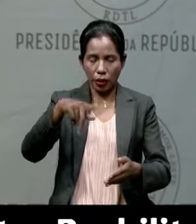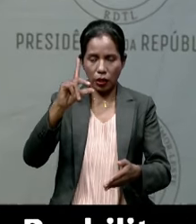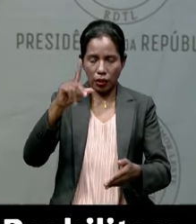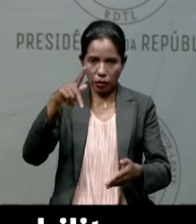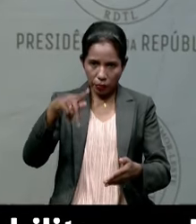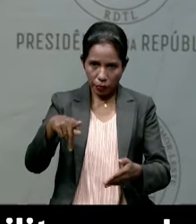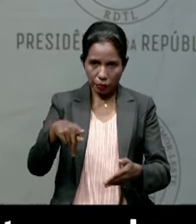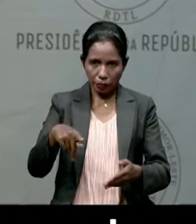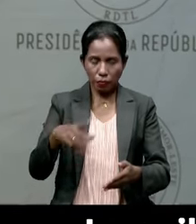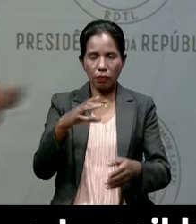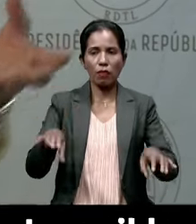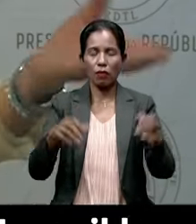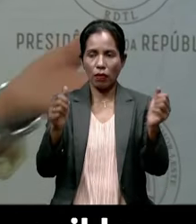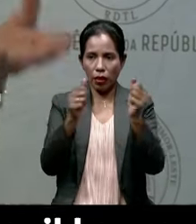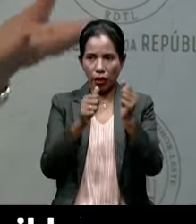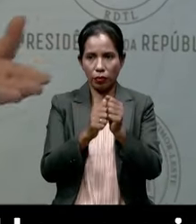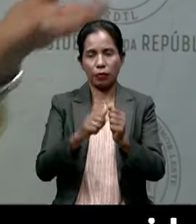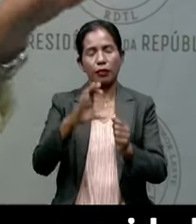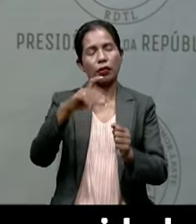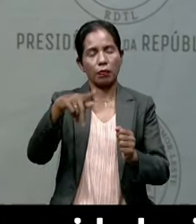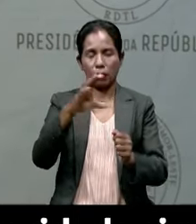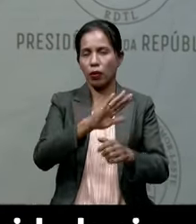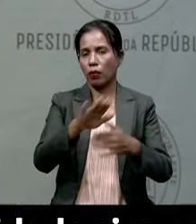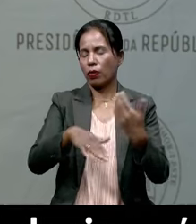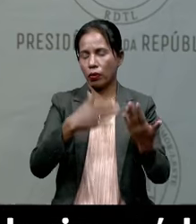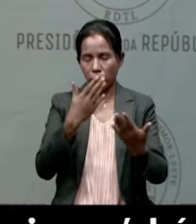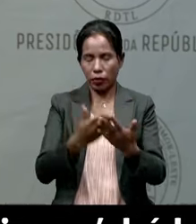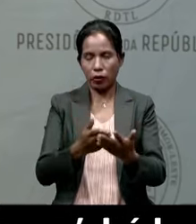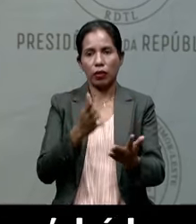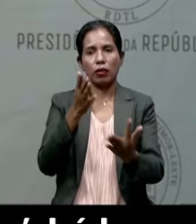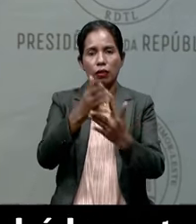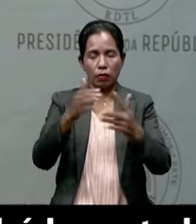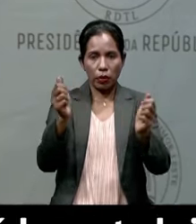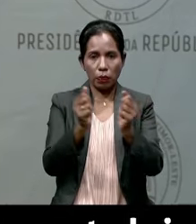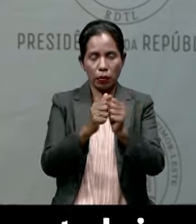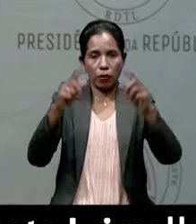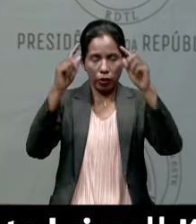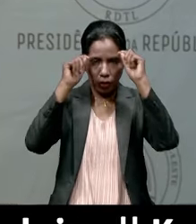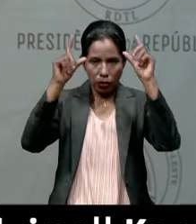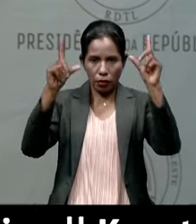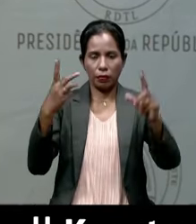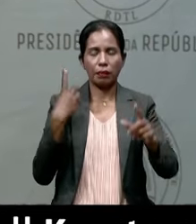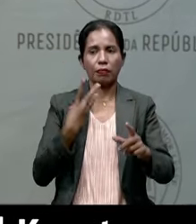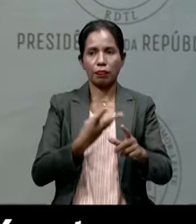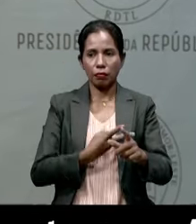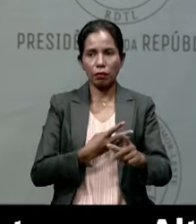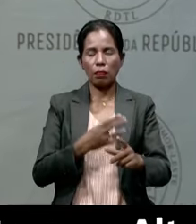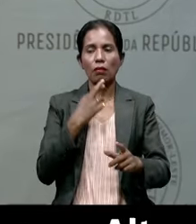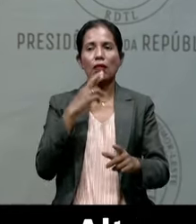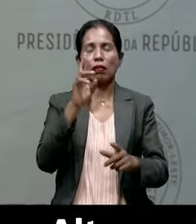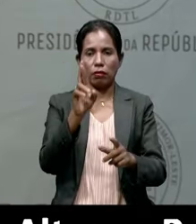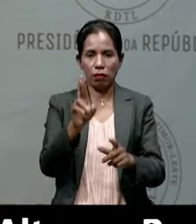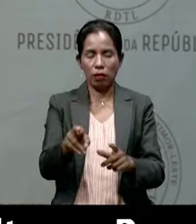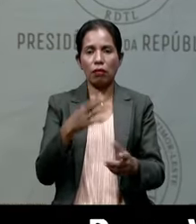possam dar aos seus Cplp, dos quais integra naturalmente Timor, para que eles possam dar uma resposta mais